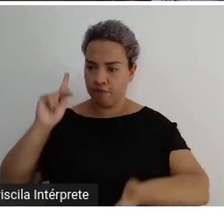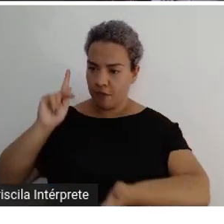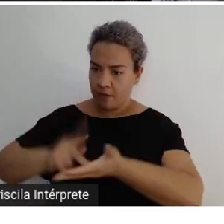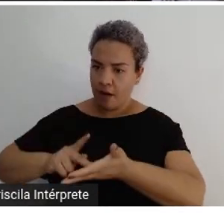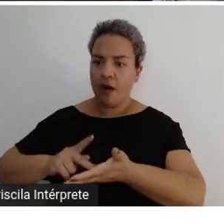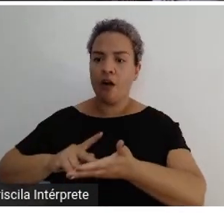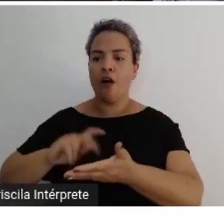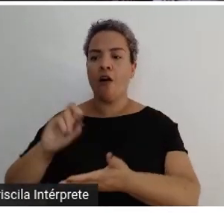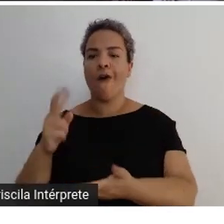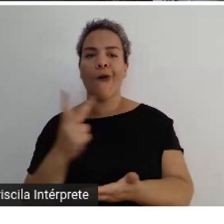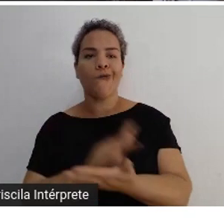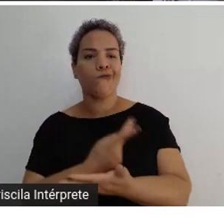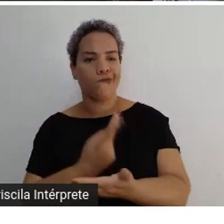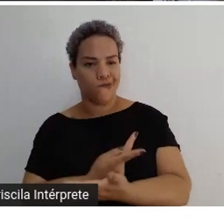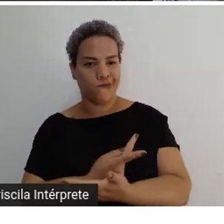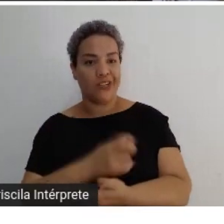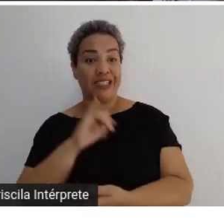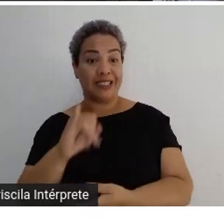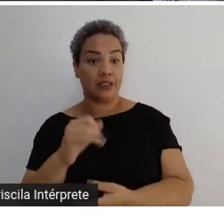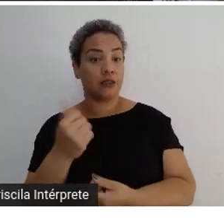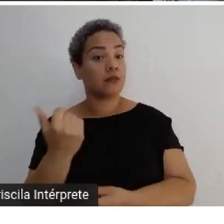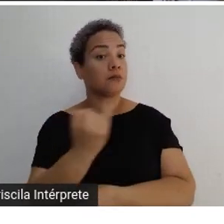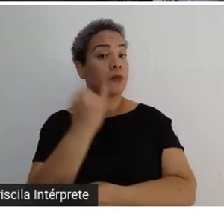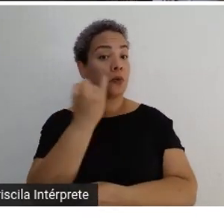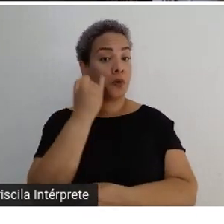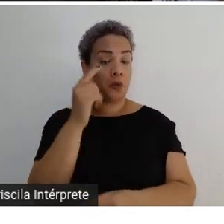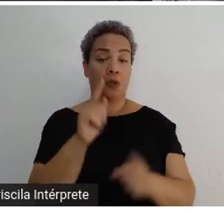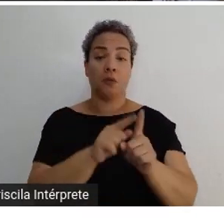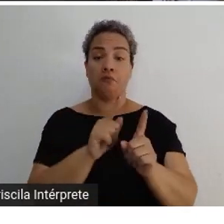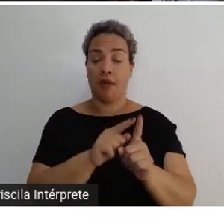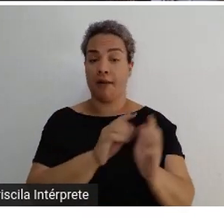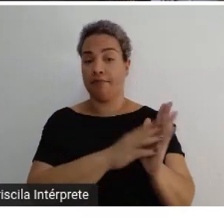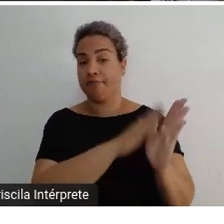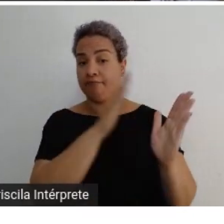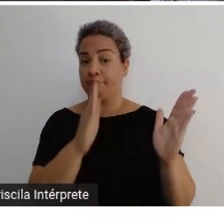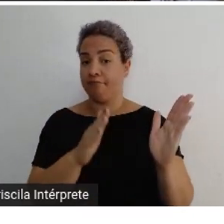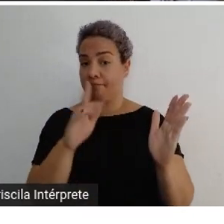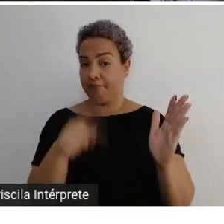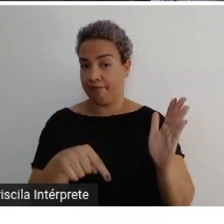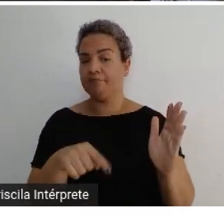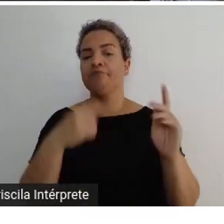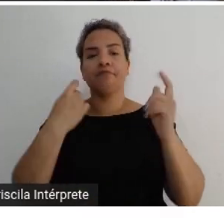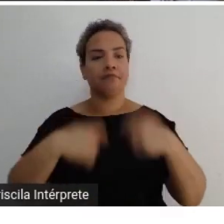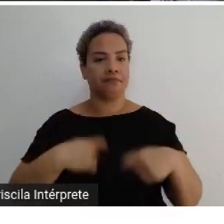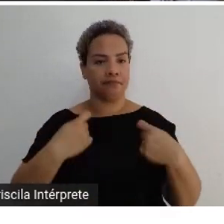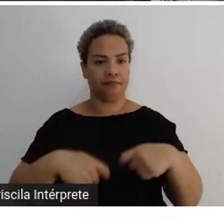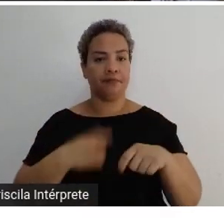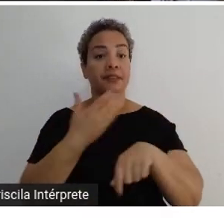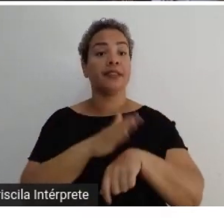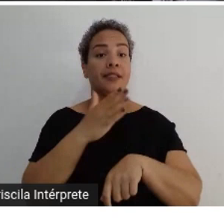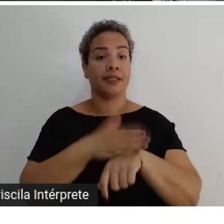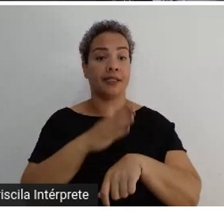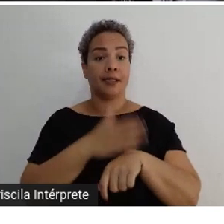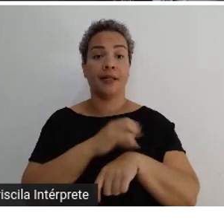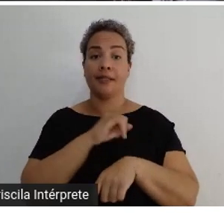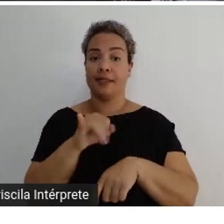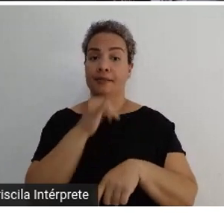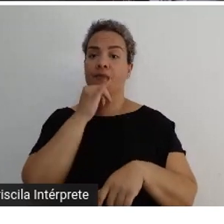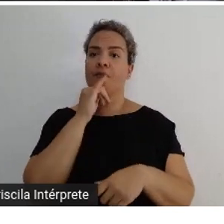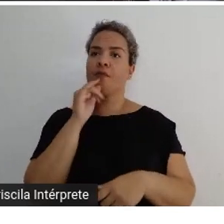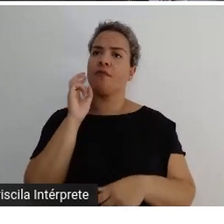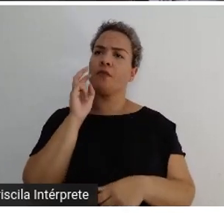ou incorreta. E também é importante aqui que, às vezes, há necessidade de treinar, mesmo quando ela